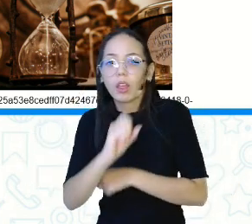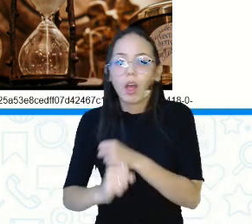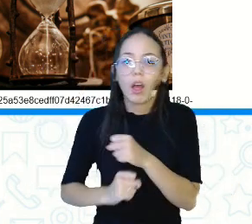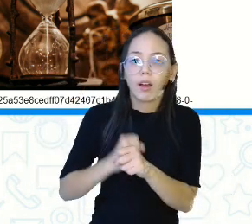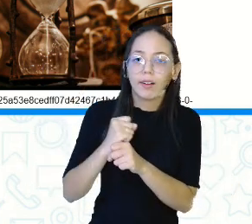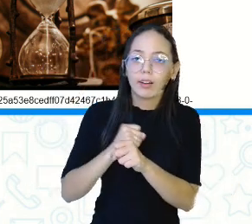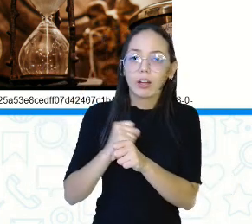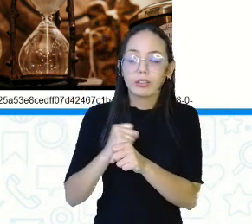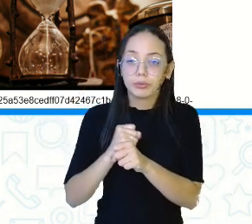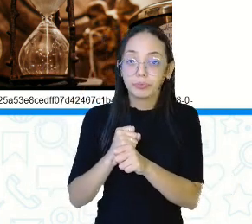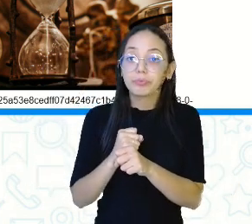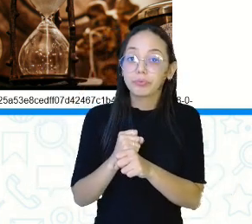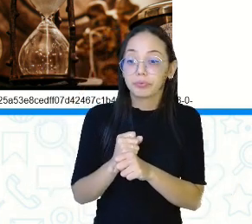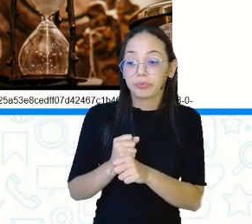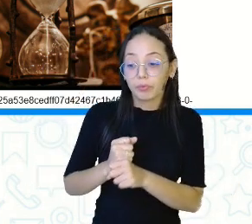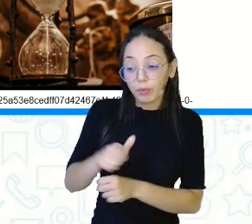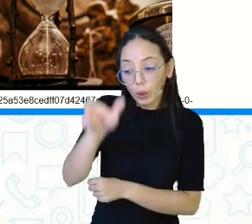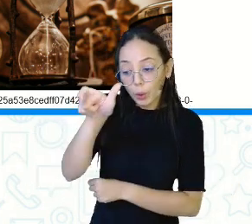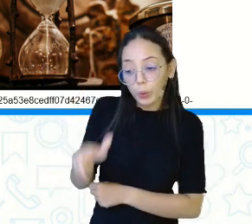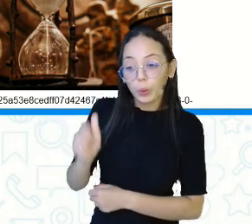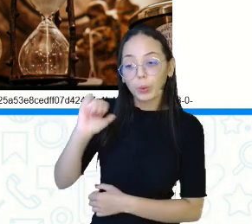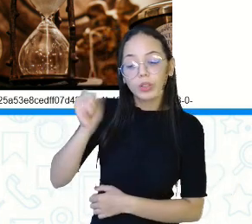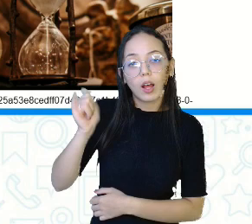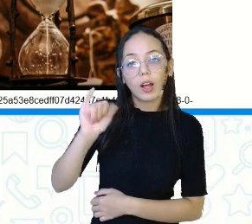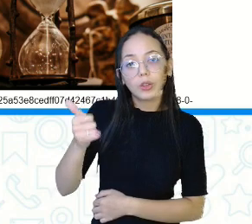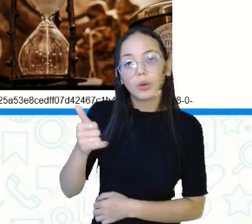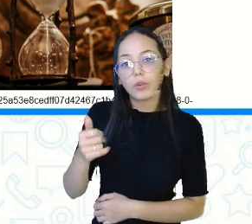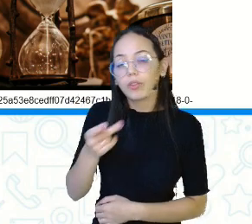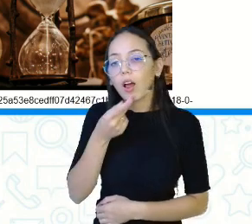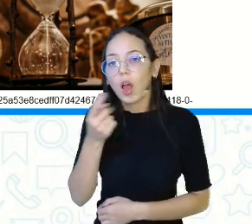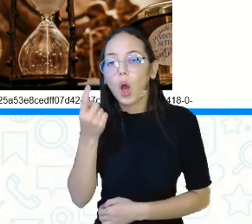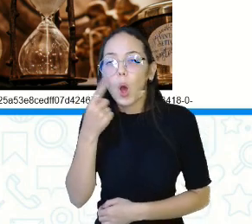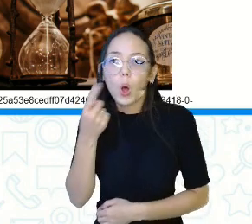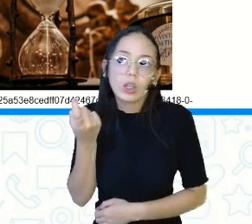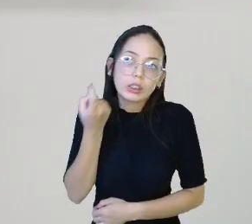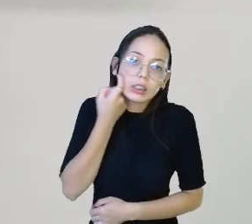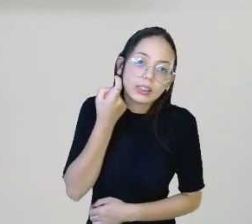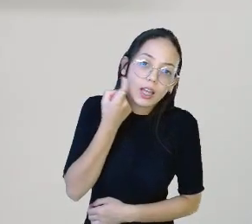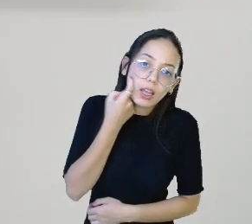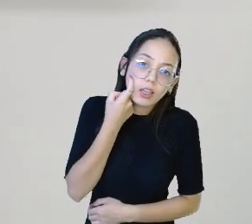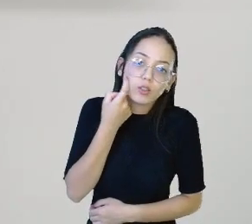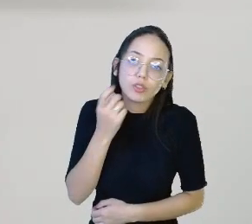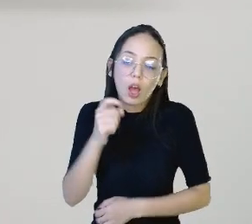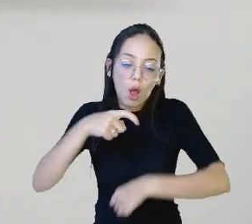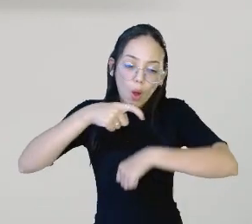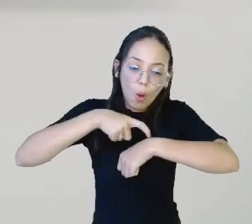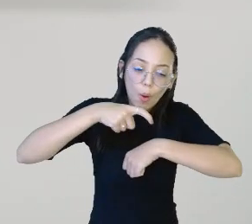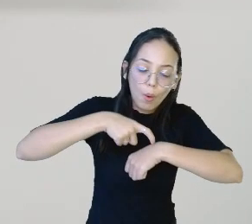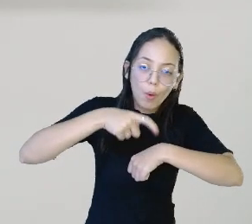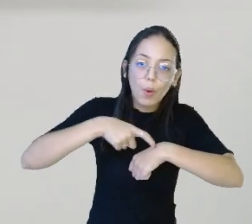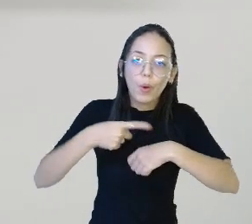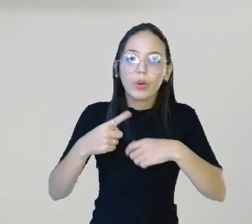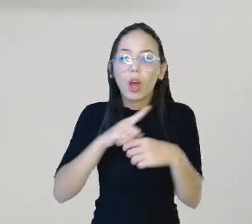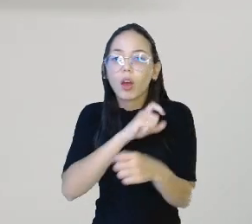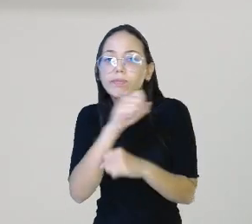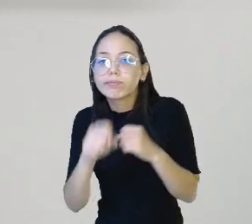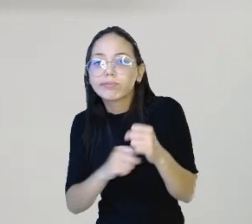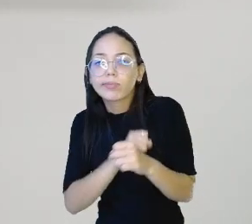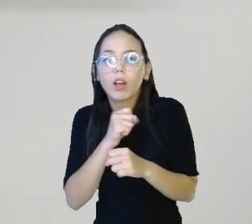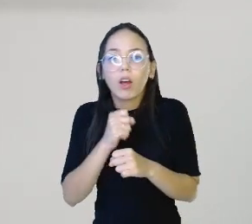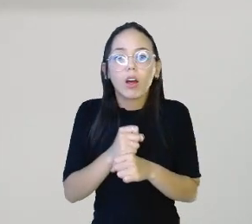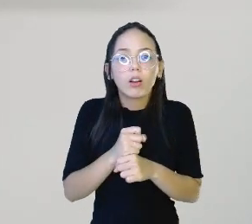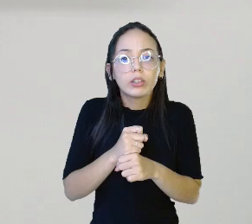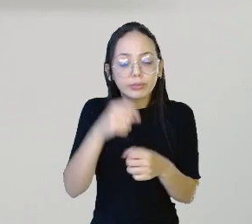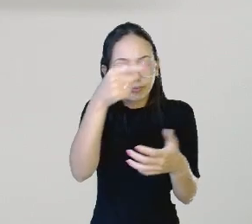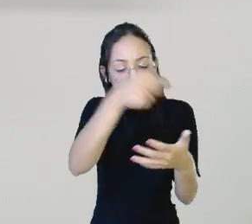Então, o narrador, ele vai dizer na sexta-feira, ou ele vai dizer a hora, em que ano aconteceu, ele vai dar